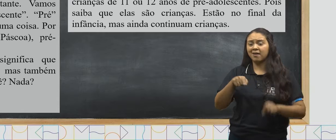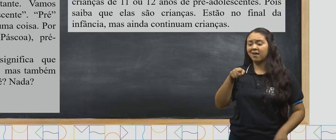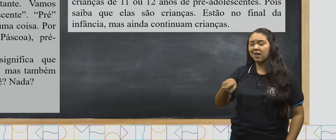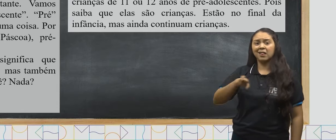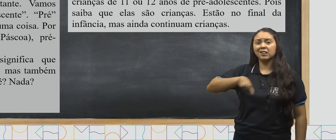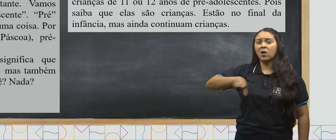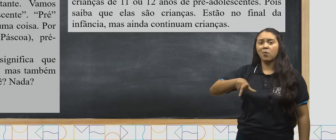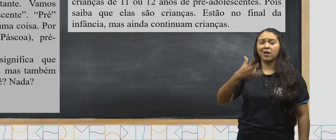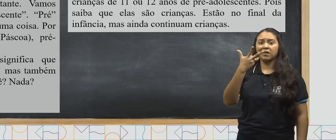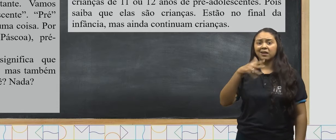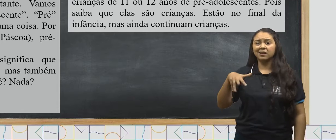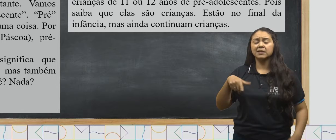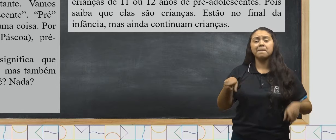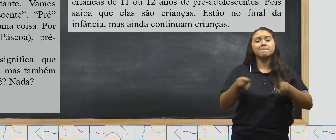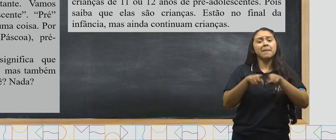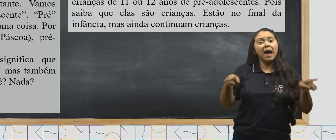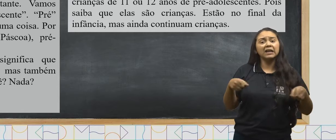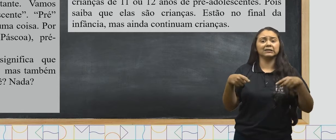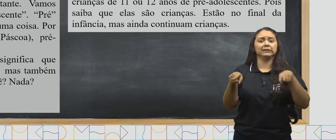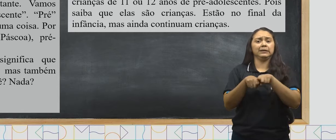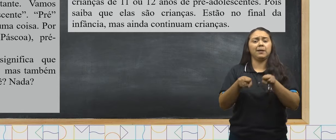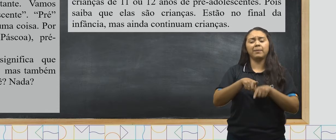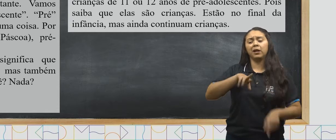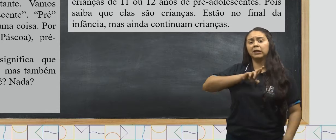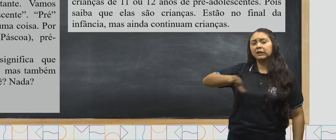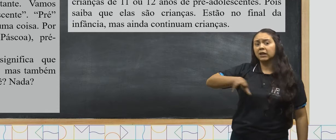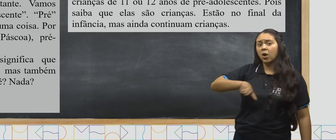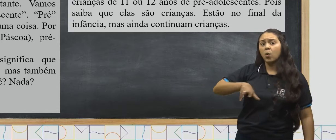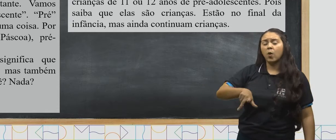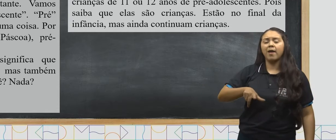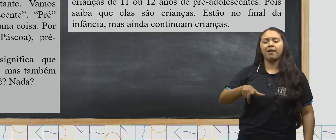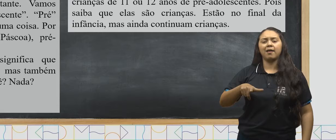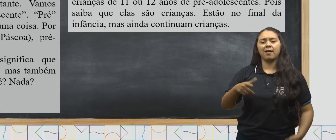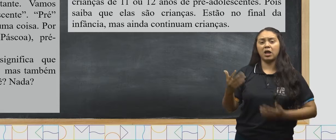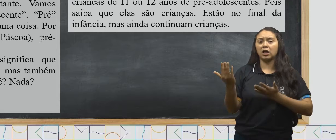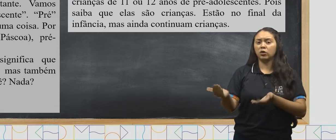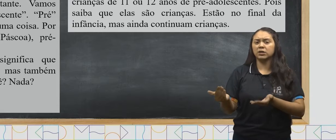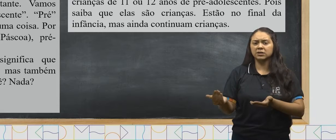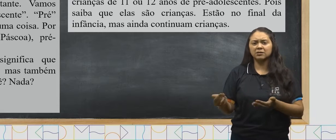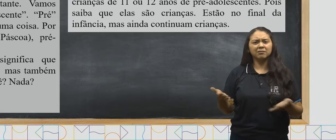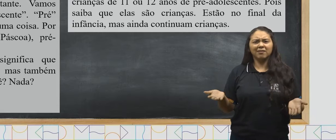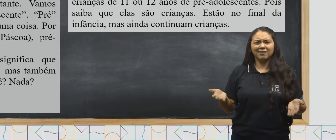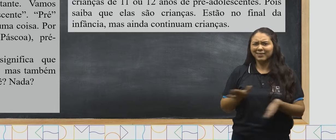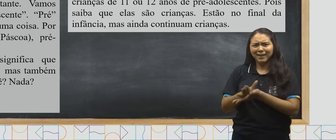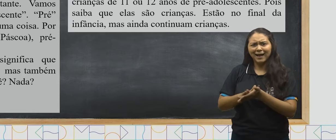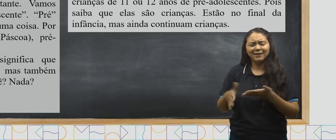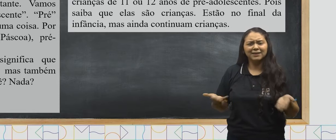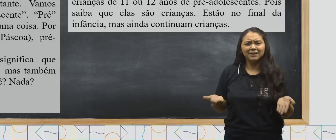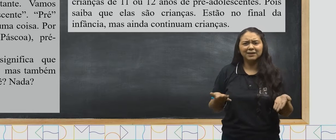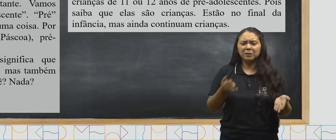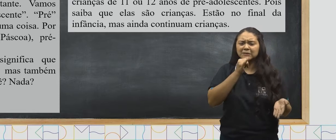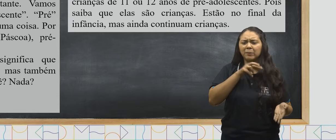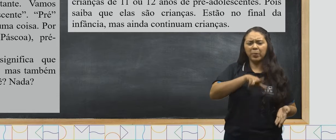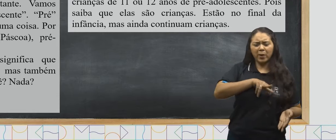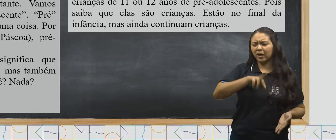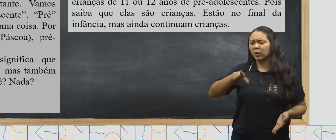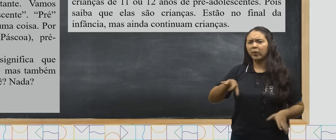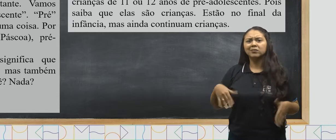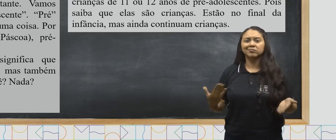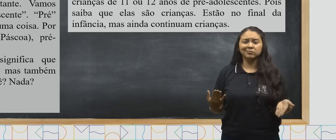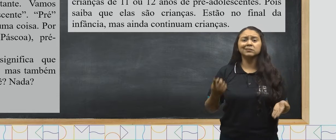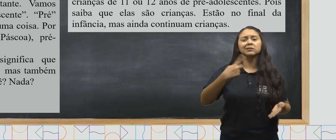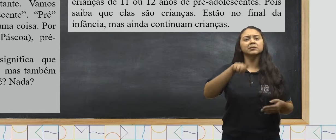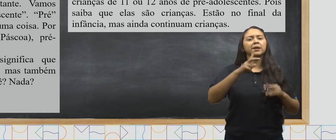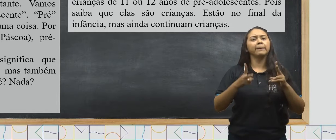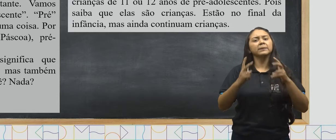criança, mas também não é adolescente. Mas ela é o quê? Nada? Dessa maneira, dá